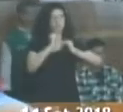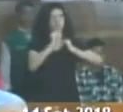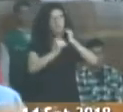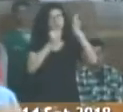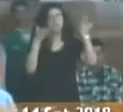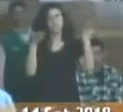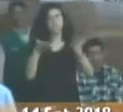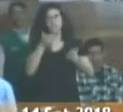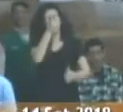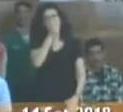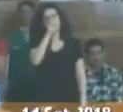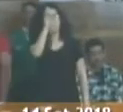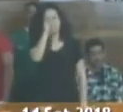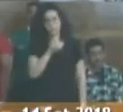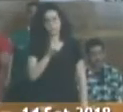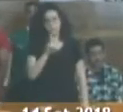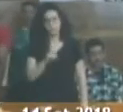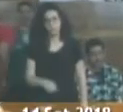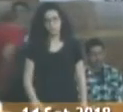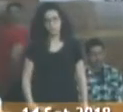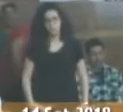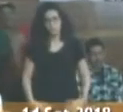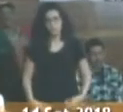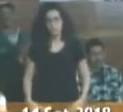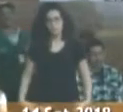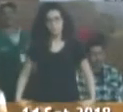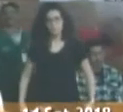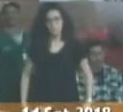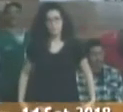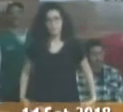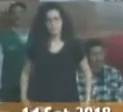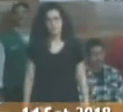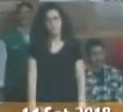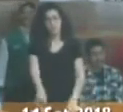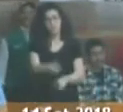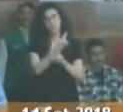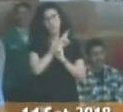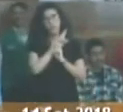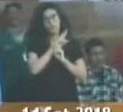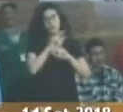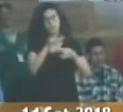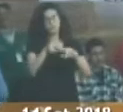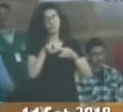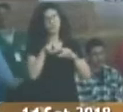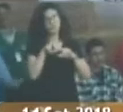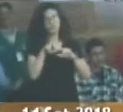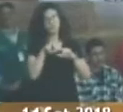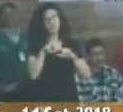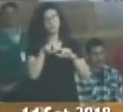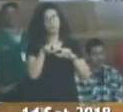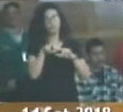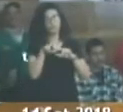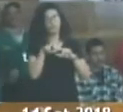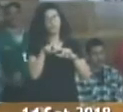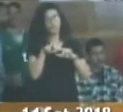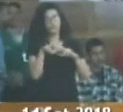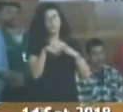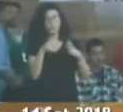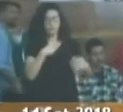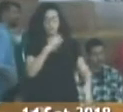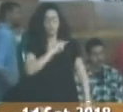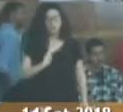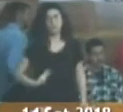hoje ele é o responsável pelo Instituto. Eu sou o